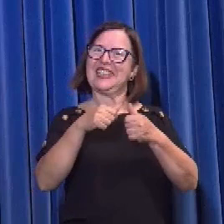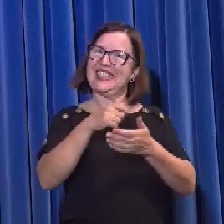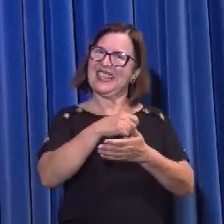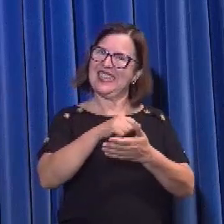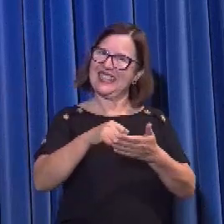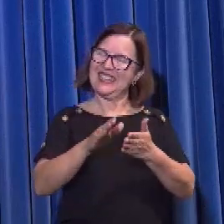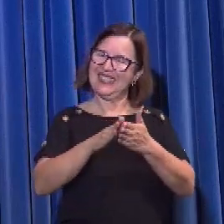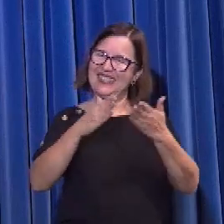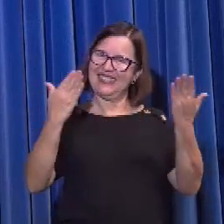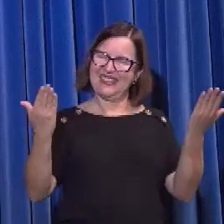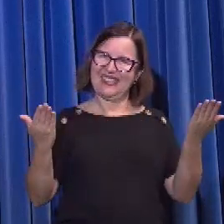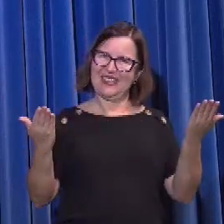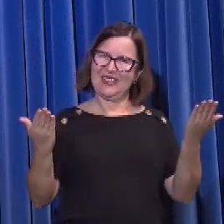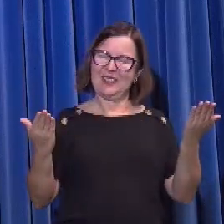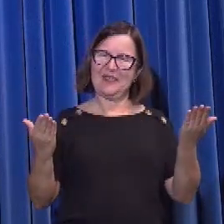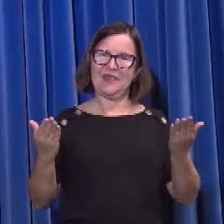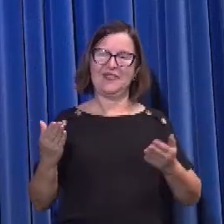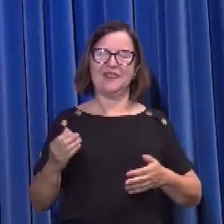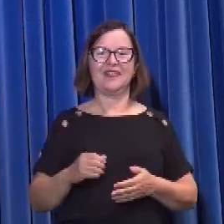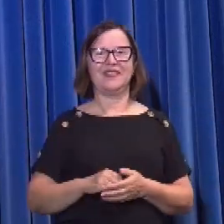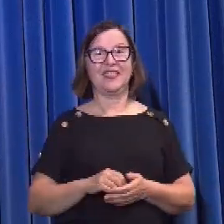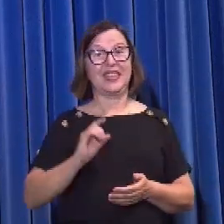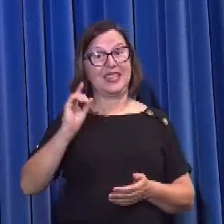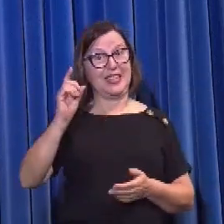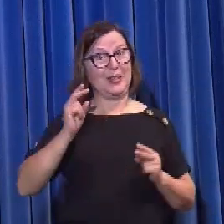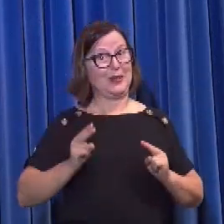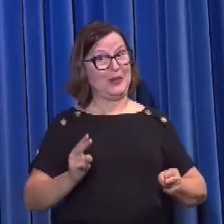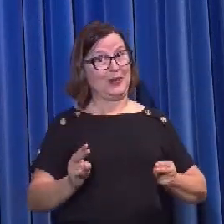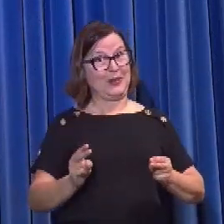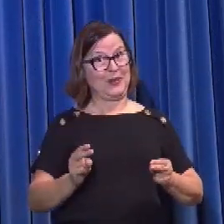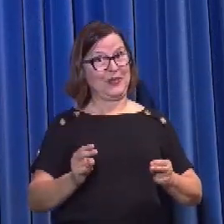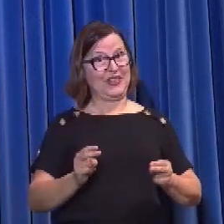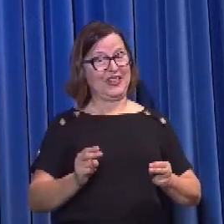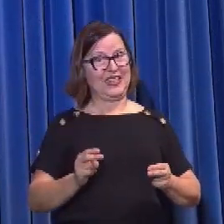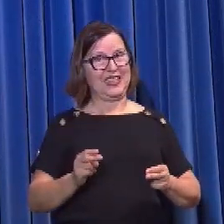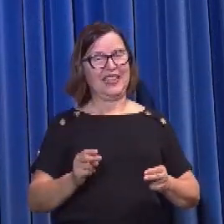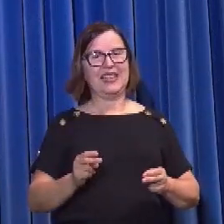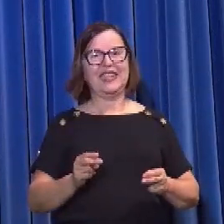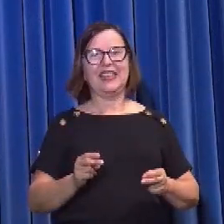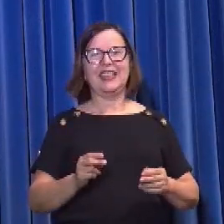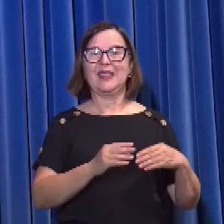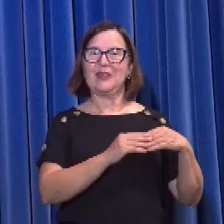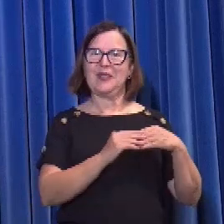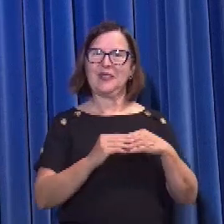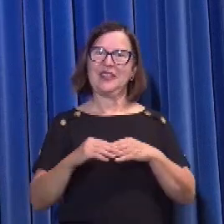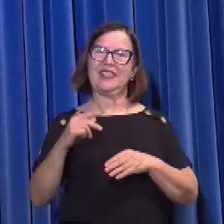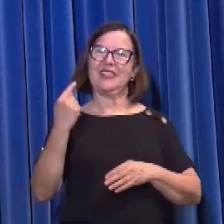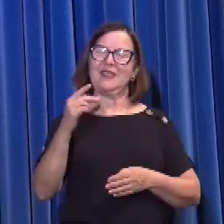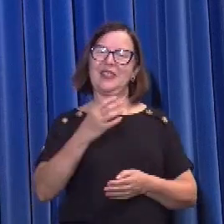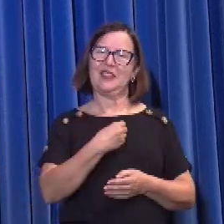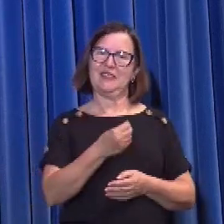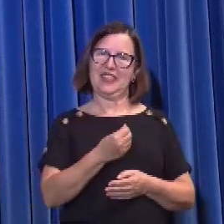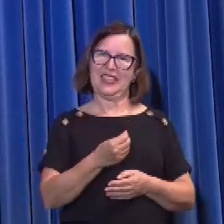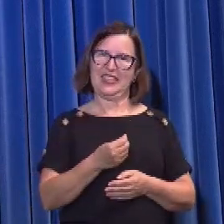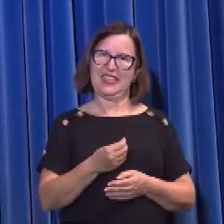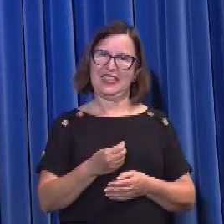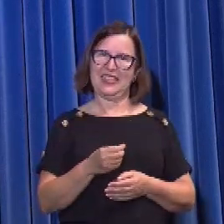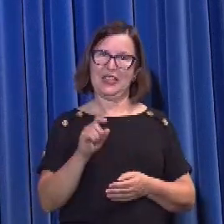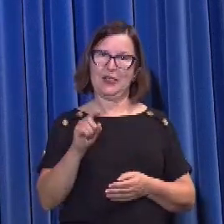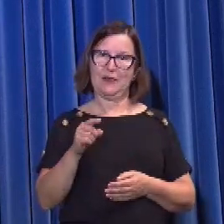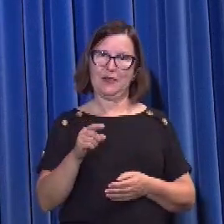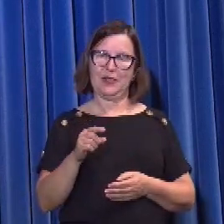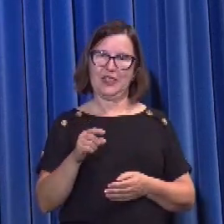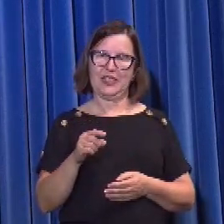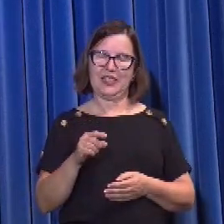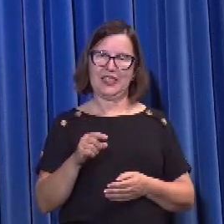Eles continuam conduzindo. Você não pode ser retirado da mão de Jesus. Aquilo que meu